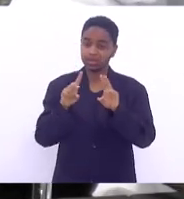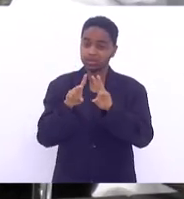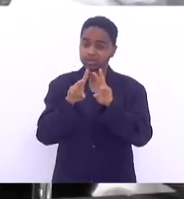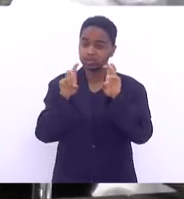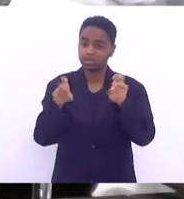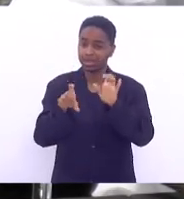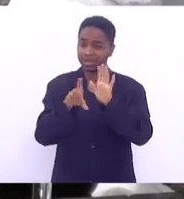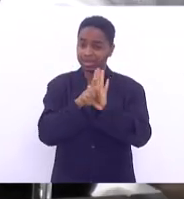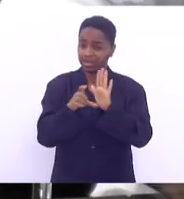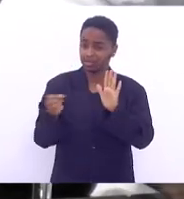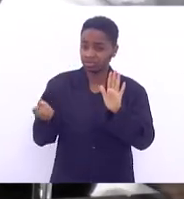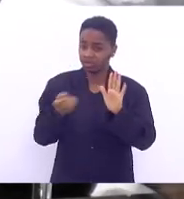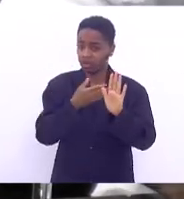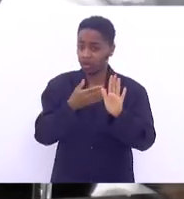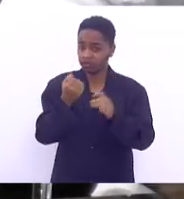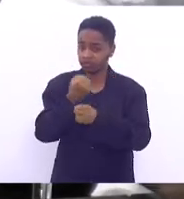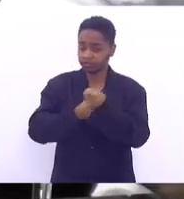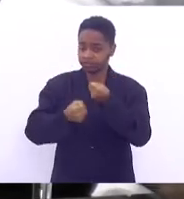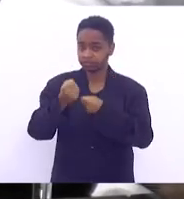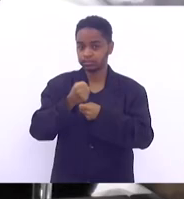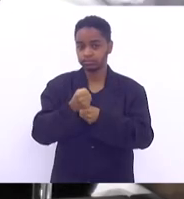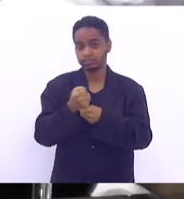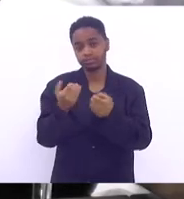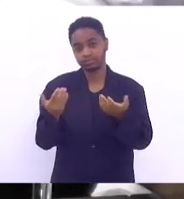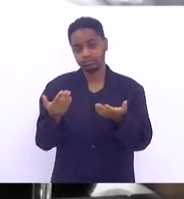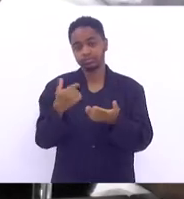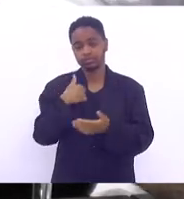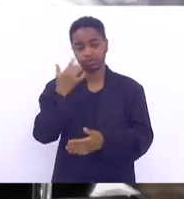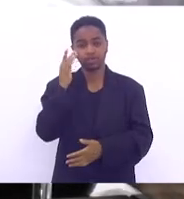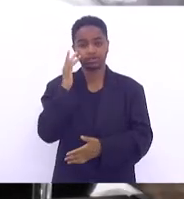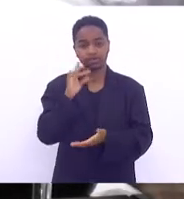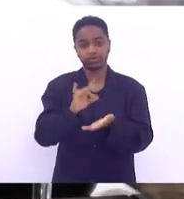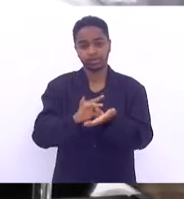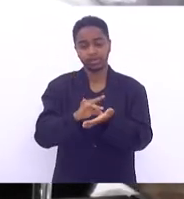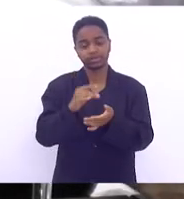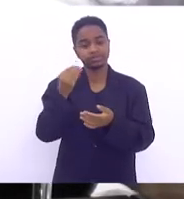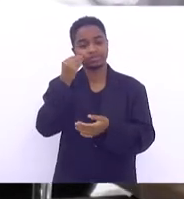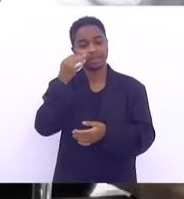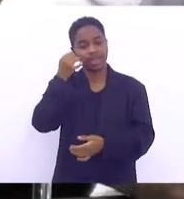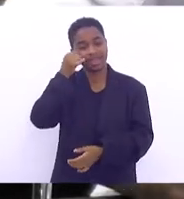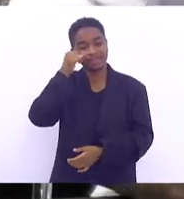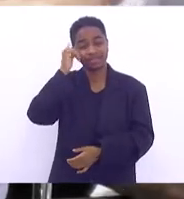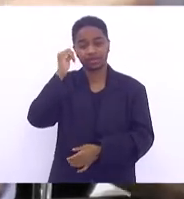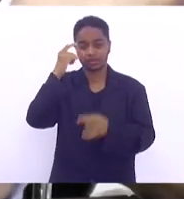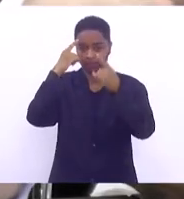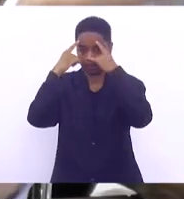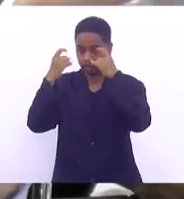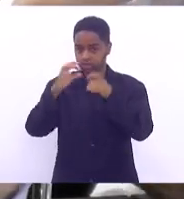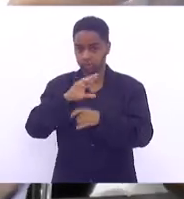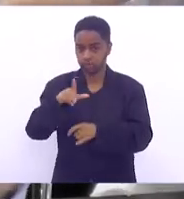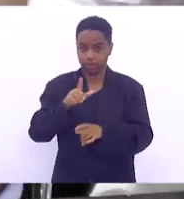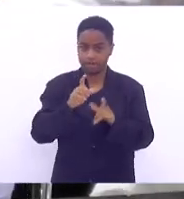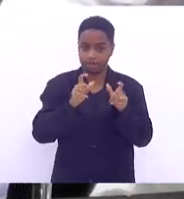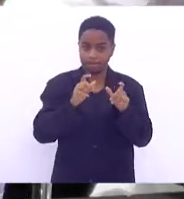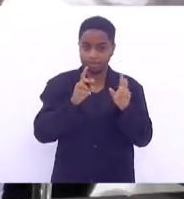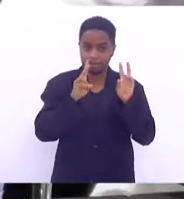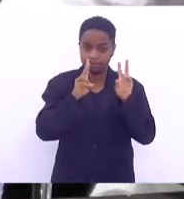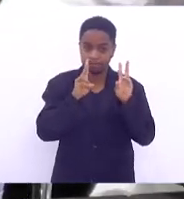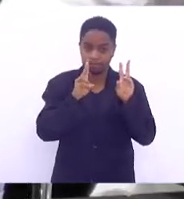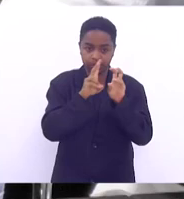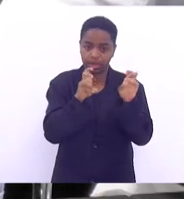essa lei mais recente do ano passado, aí o caso era realmente prevenção da violência e não era o mesmo escopo.